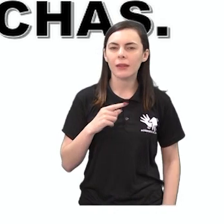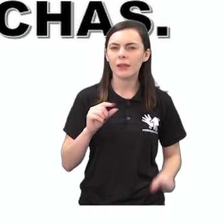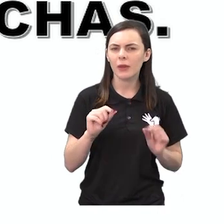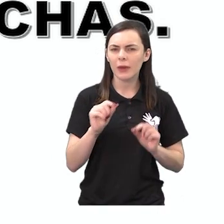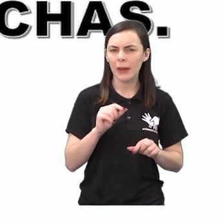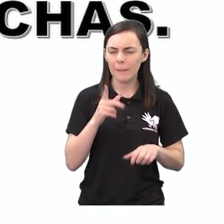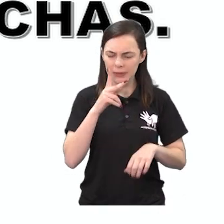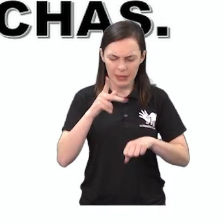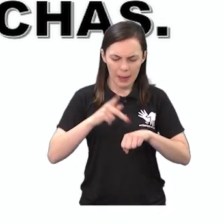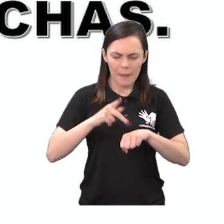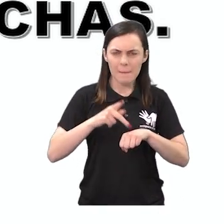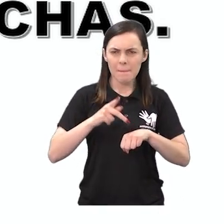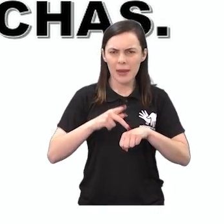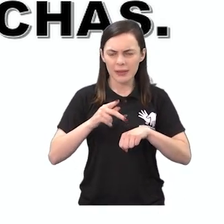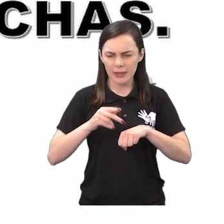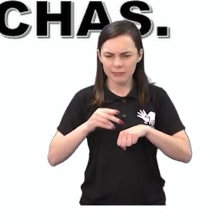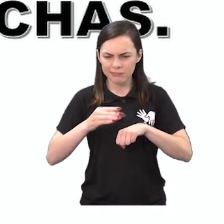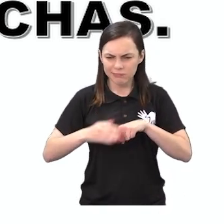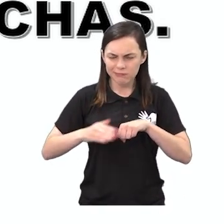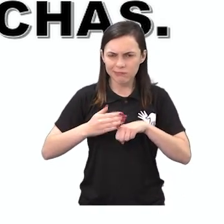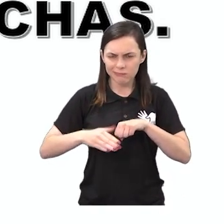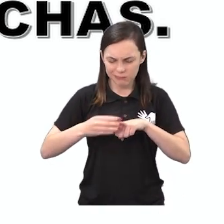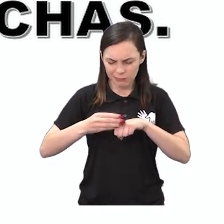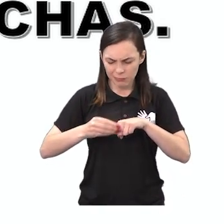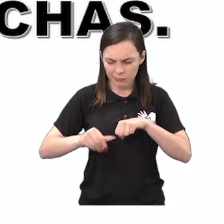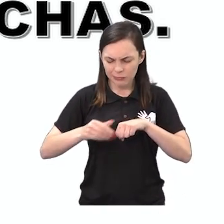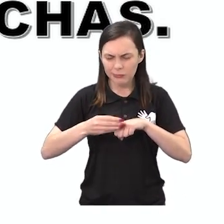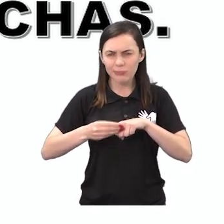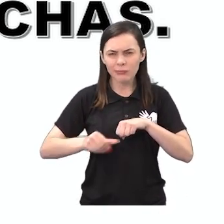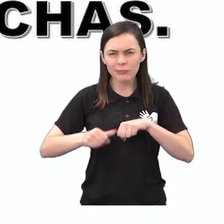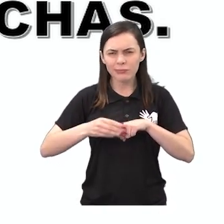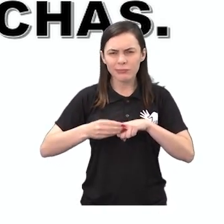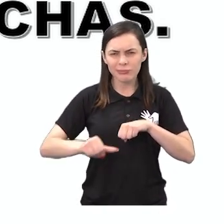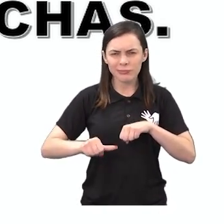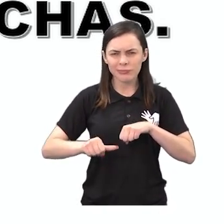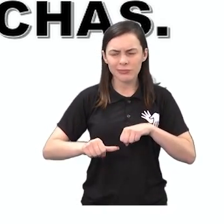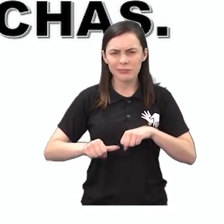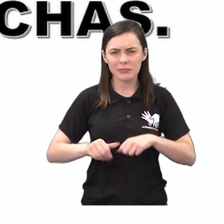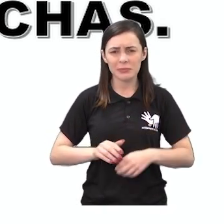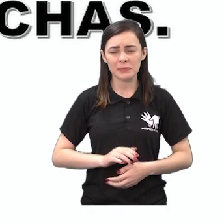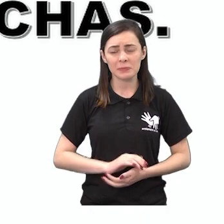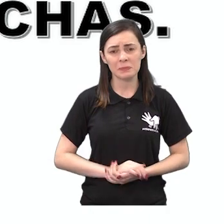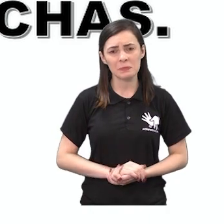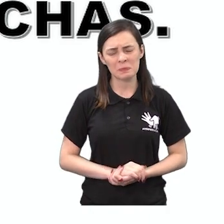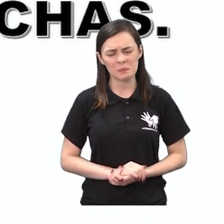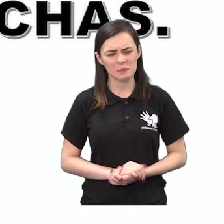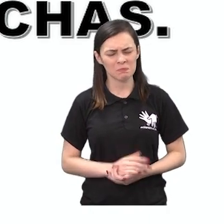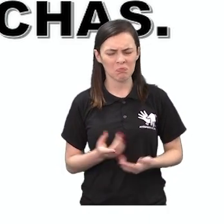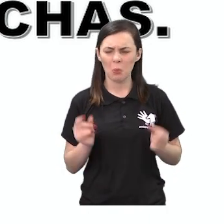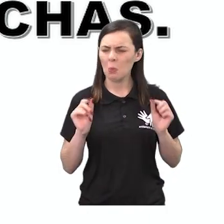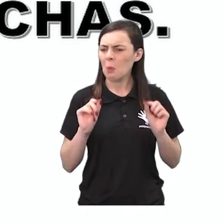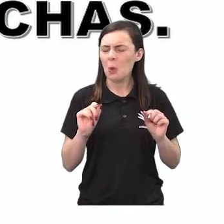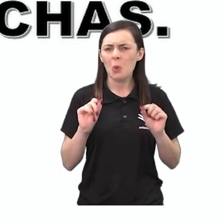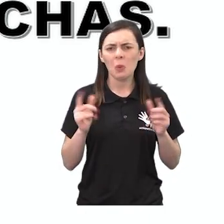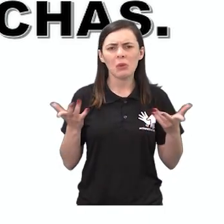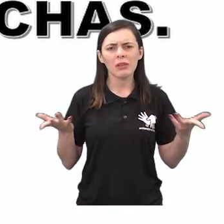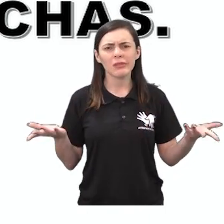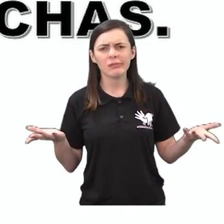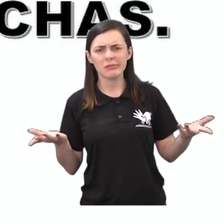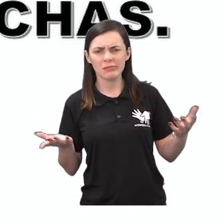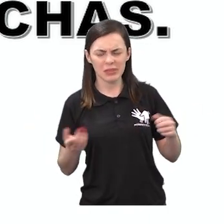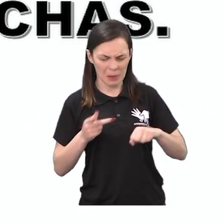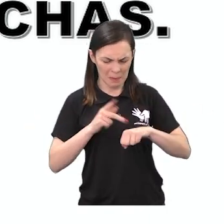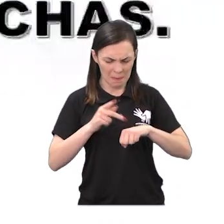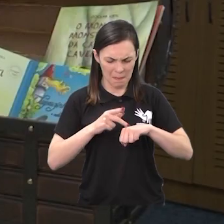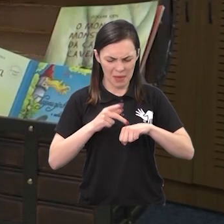é feito do desgaste de algumas rochas. Desgastes de rochas? Não sei, gente. O que será que